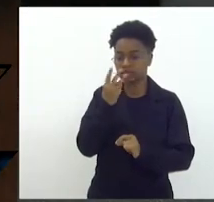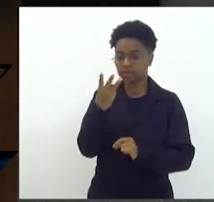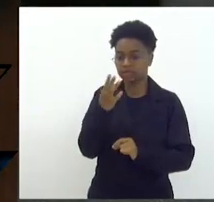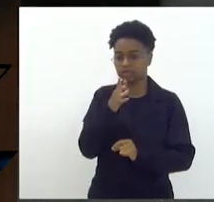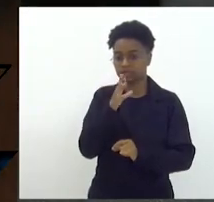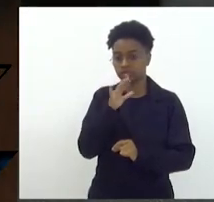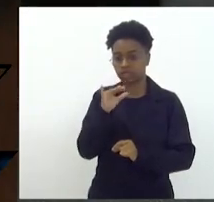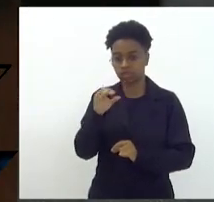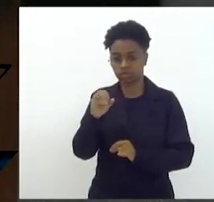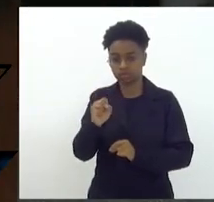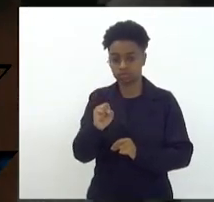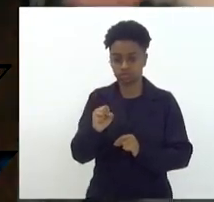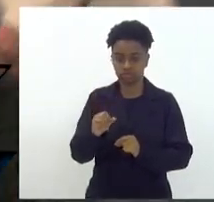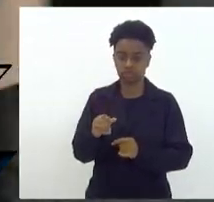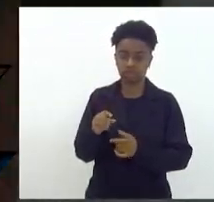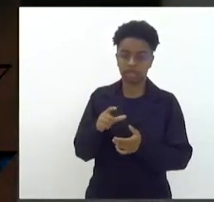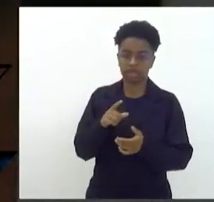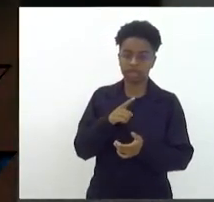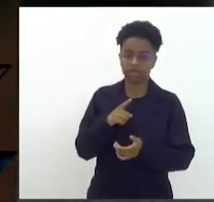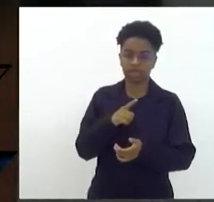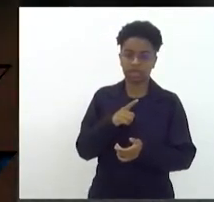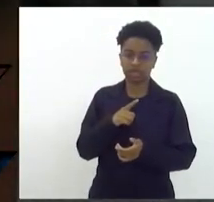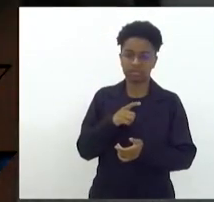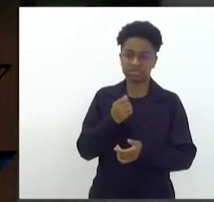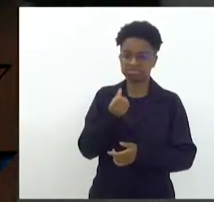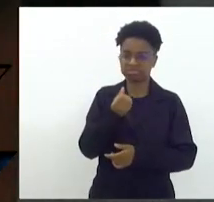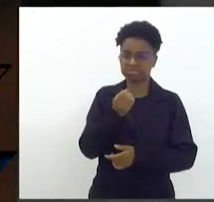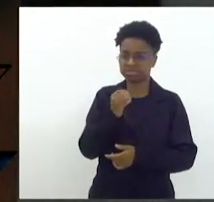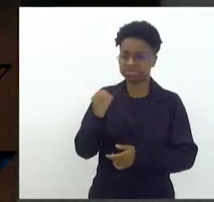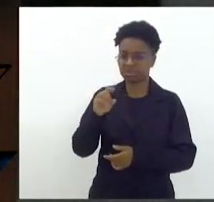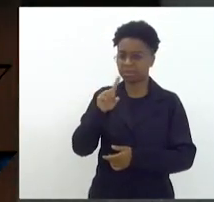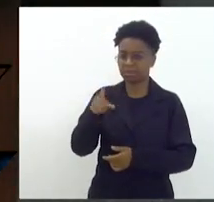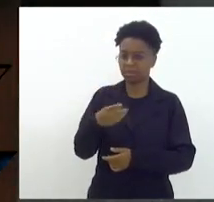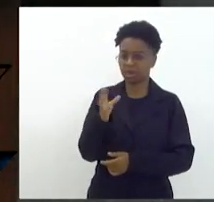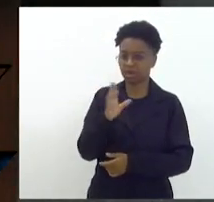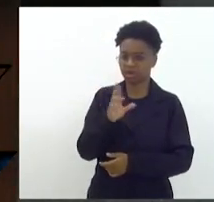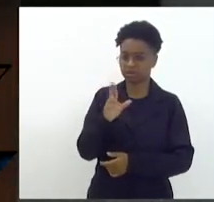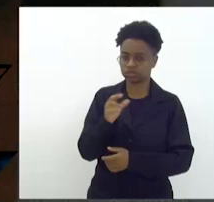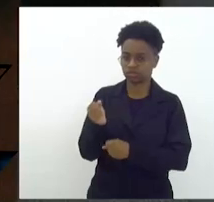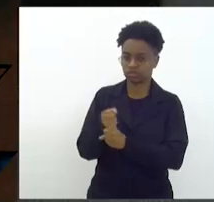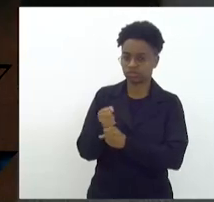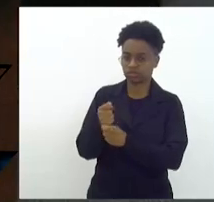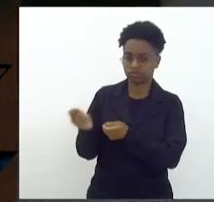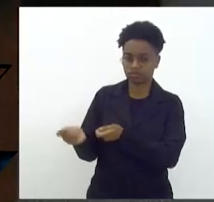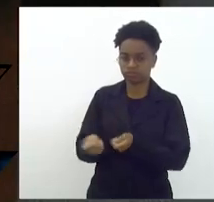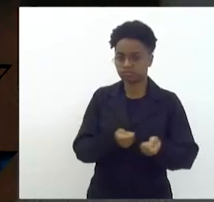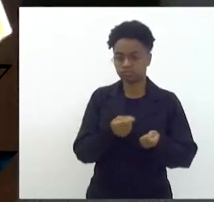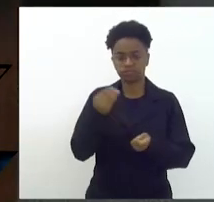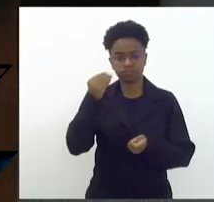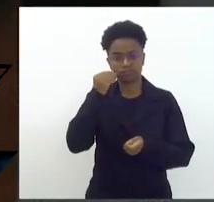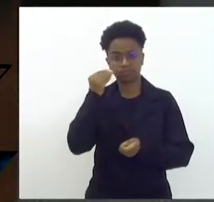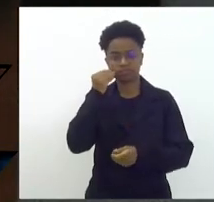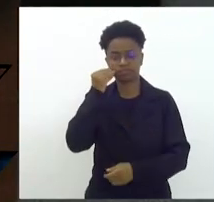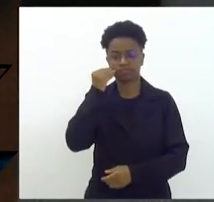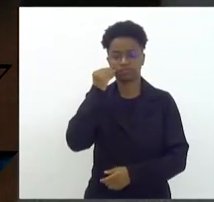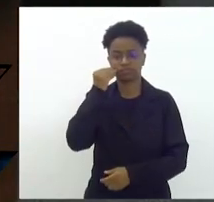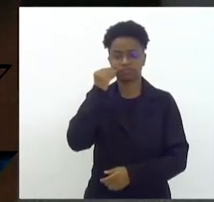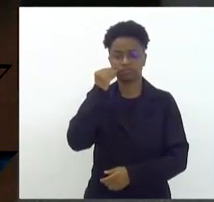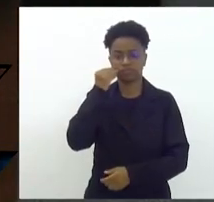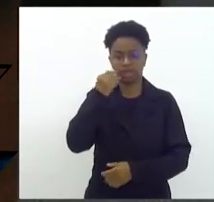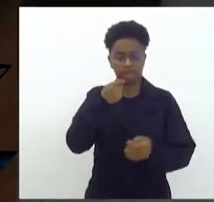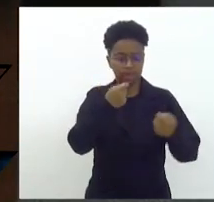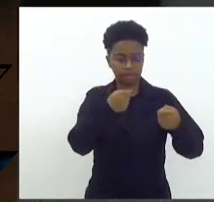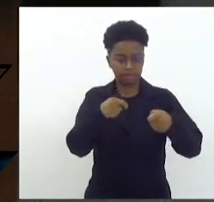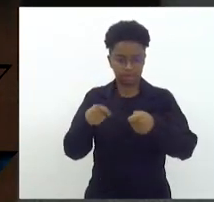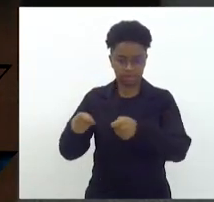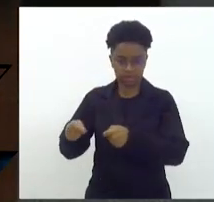Vereador lá ele tem 600 mil reais por ano para poder atender as demandas